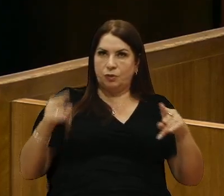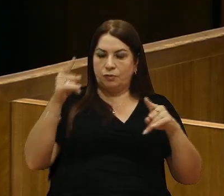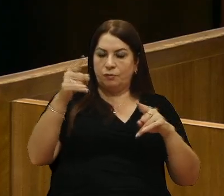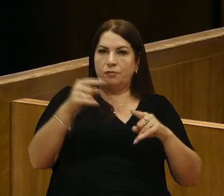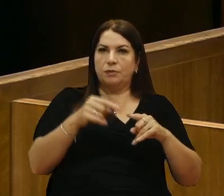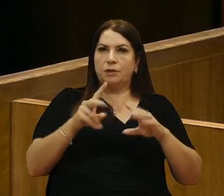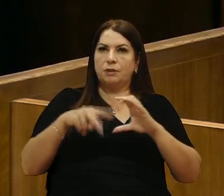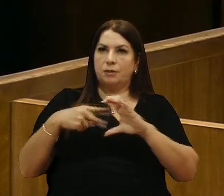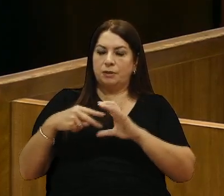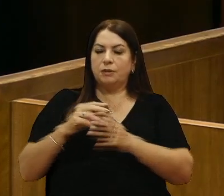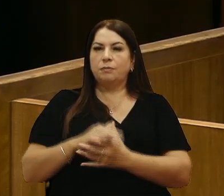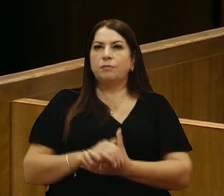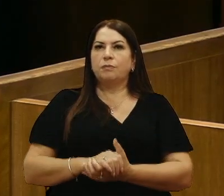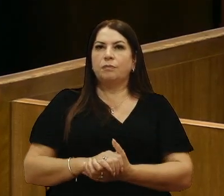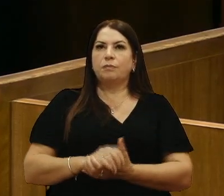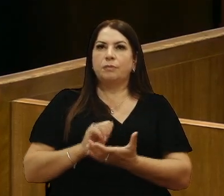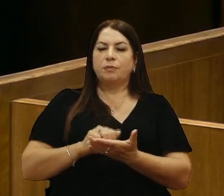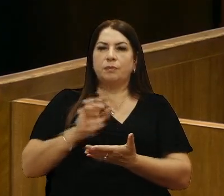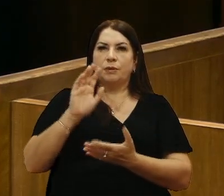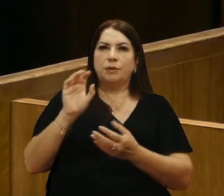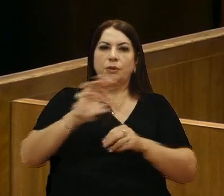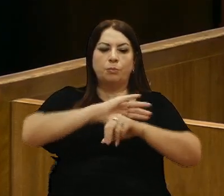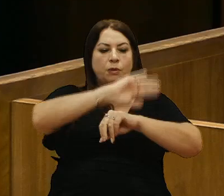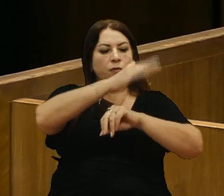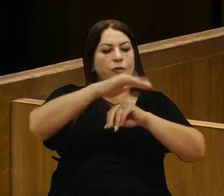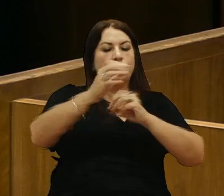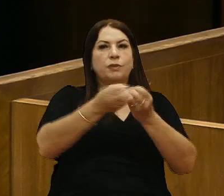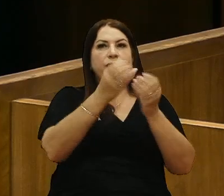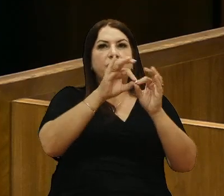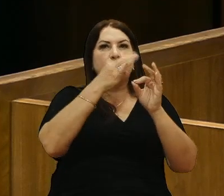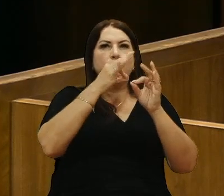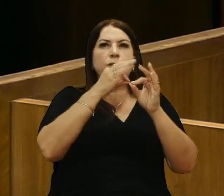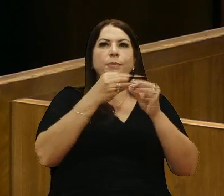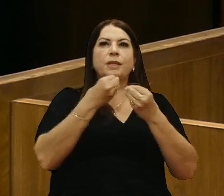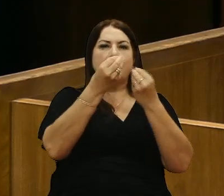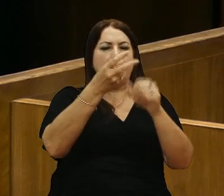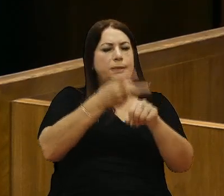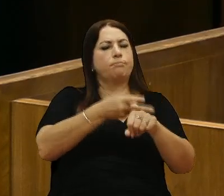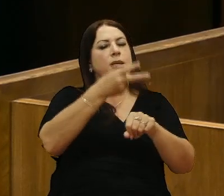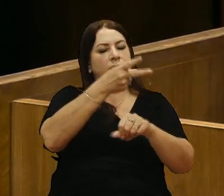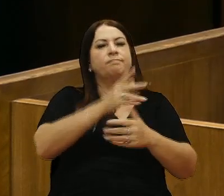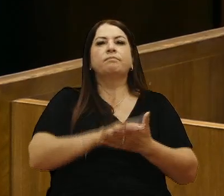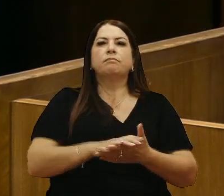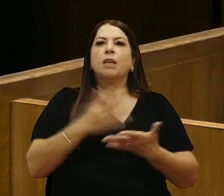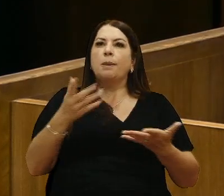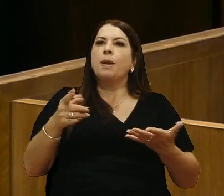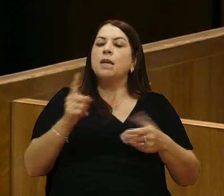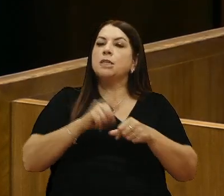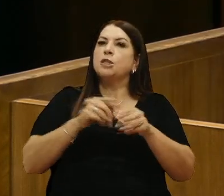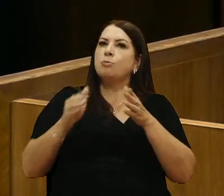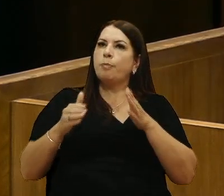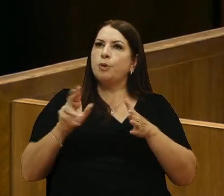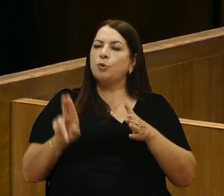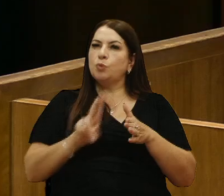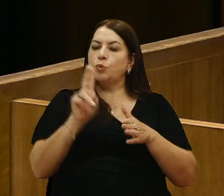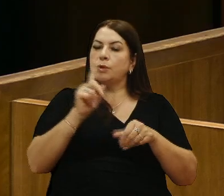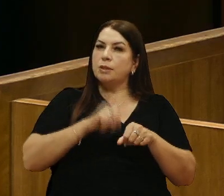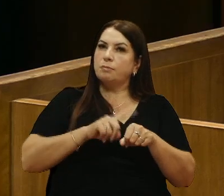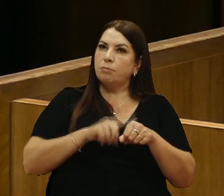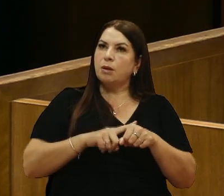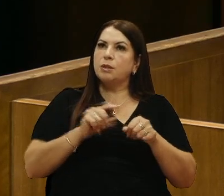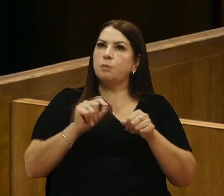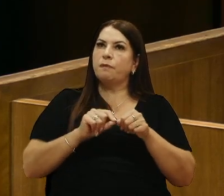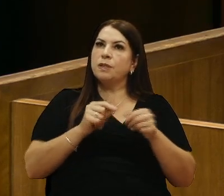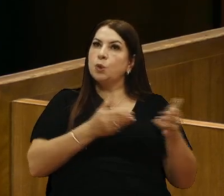da Câmara, nos pavilhões da Festa da Uva, para a entrega deste grande prêmio. Mas, neste momento, utilizo este espaço para fazer